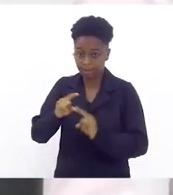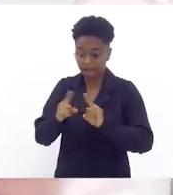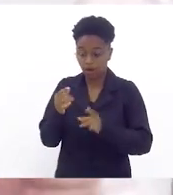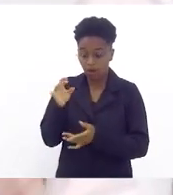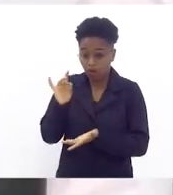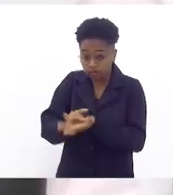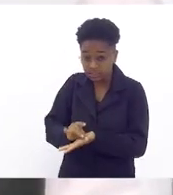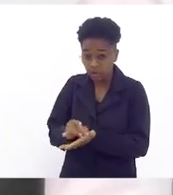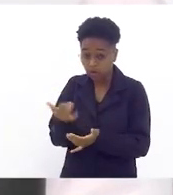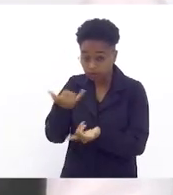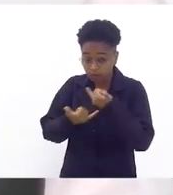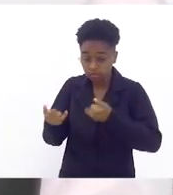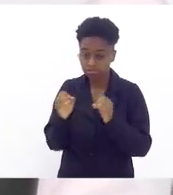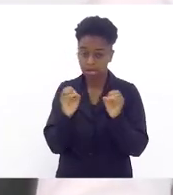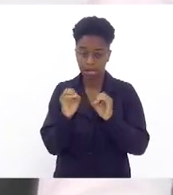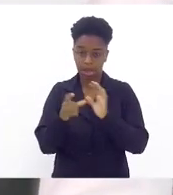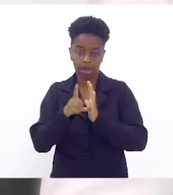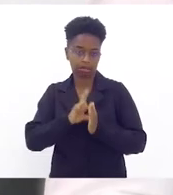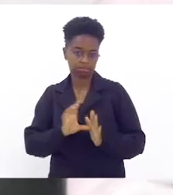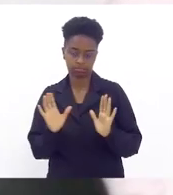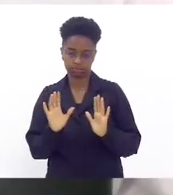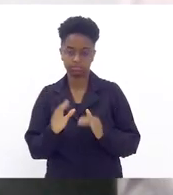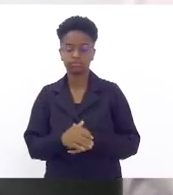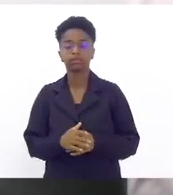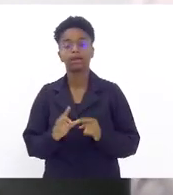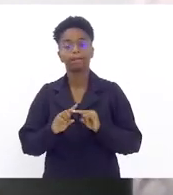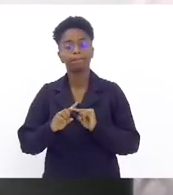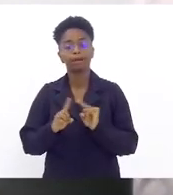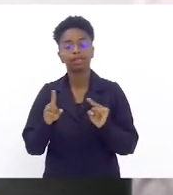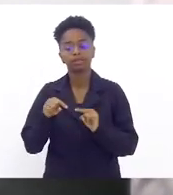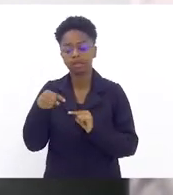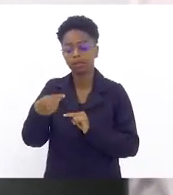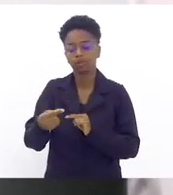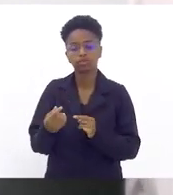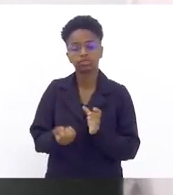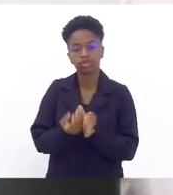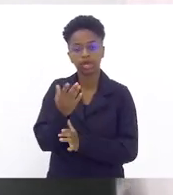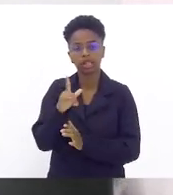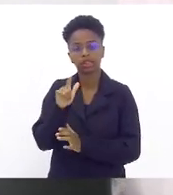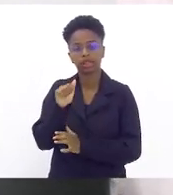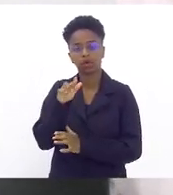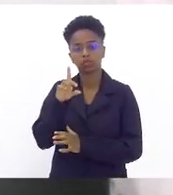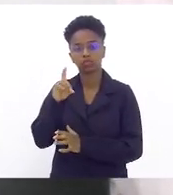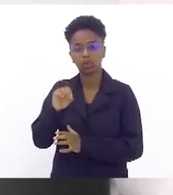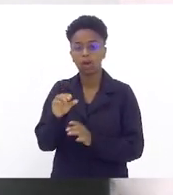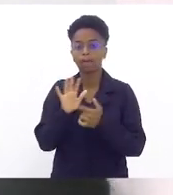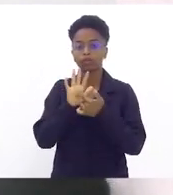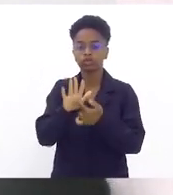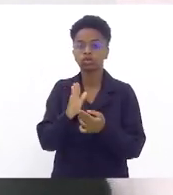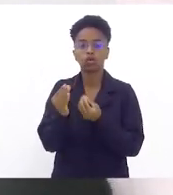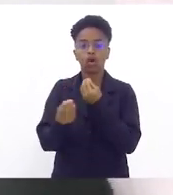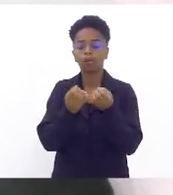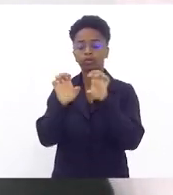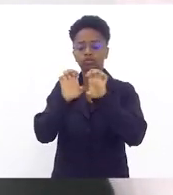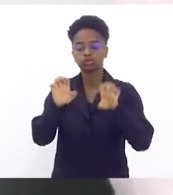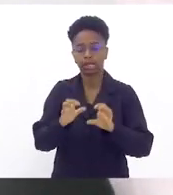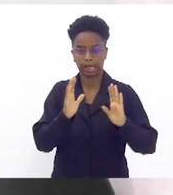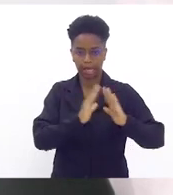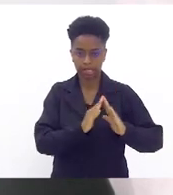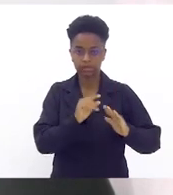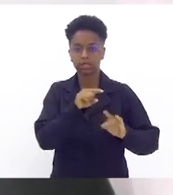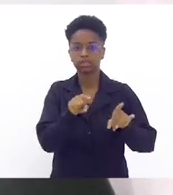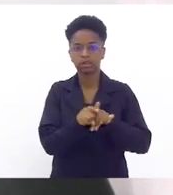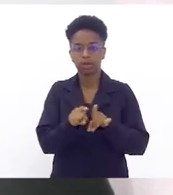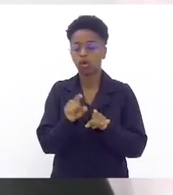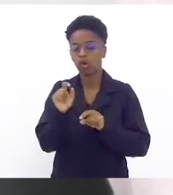inflamados para que a partir daí seja produzido um laudo contendo do Estado estrutural real da casa Tombada e as especificações